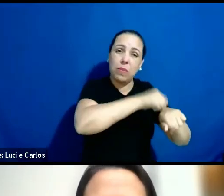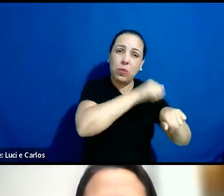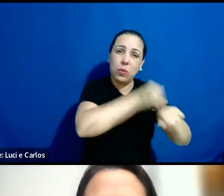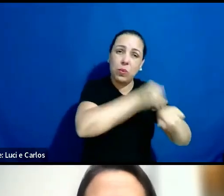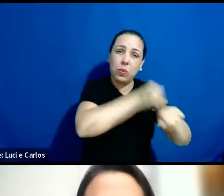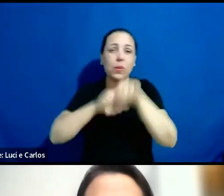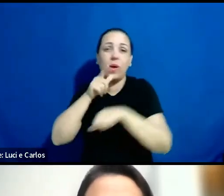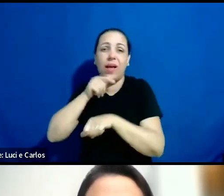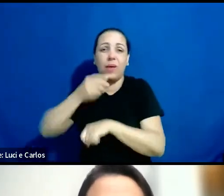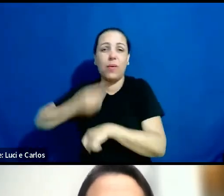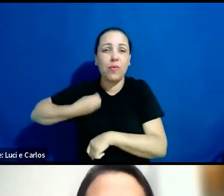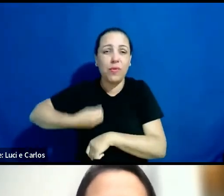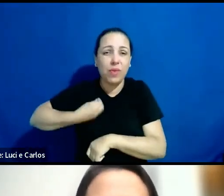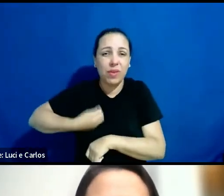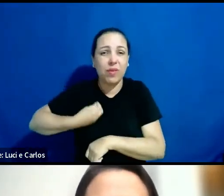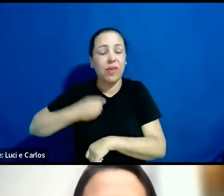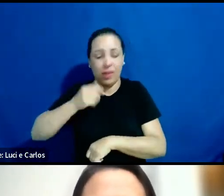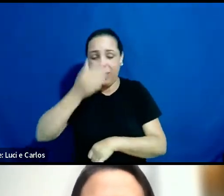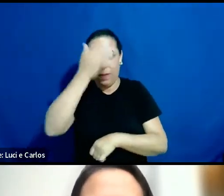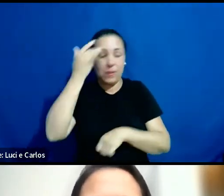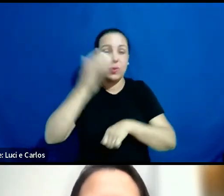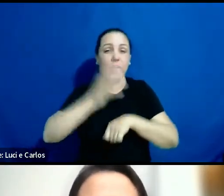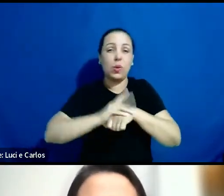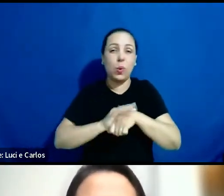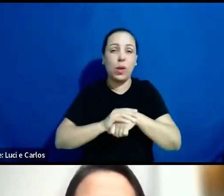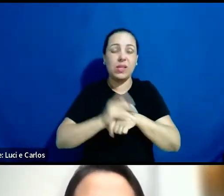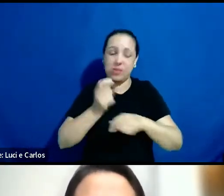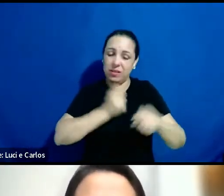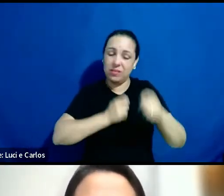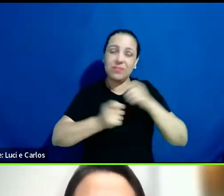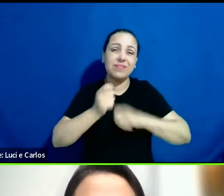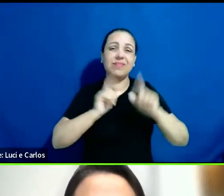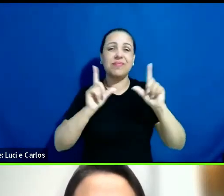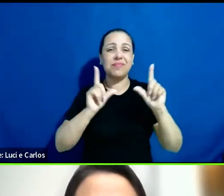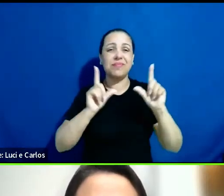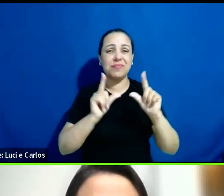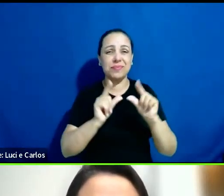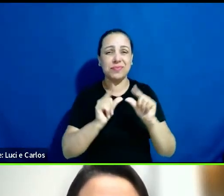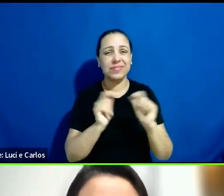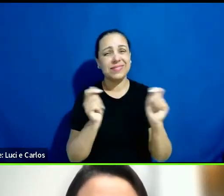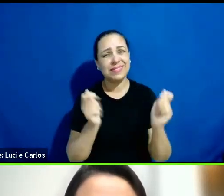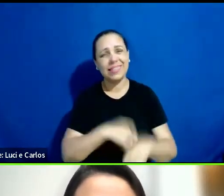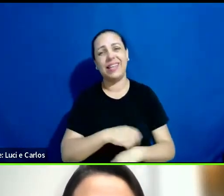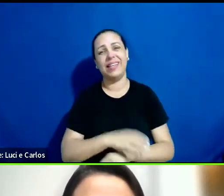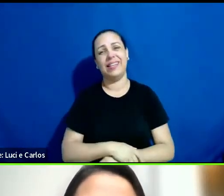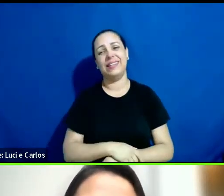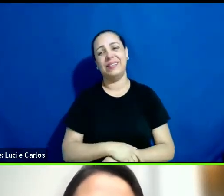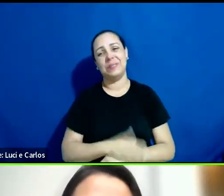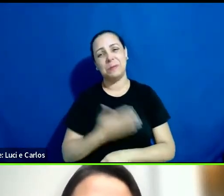a água do aquário, os peixes já ficam bons. Então, Neiva,